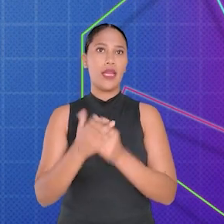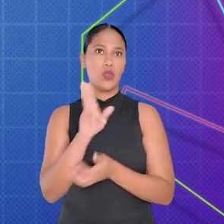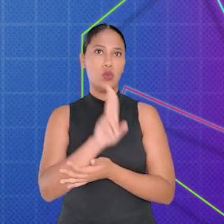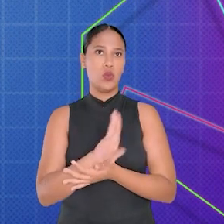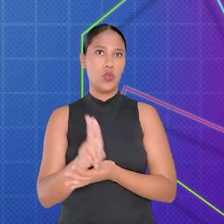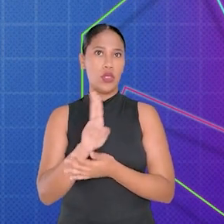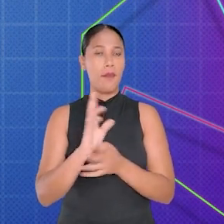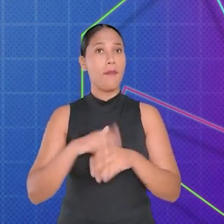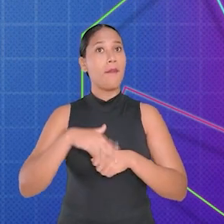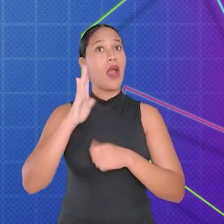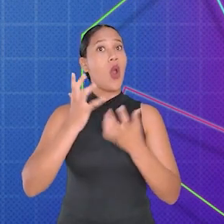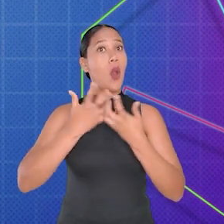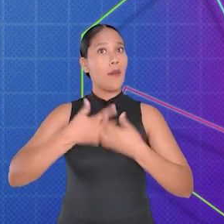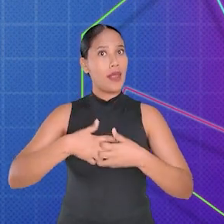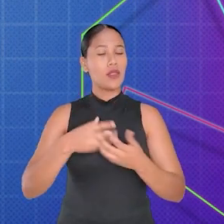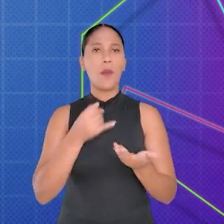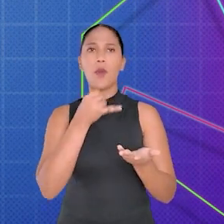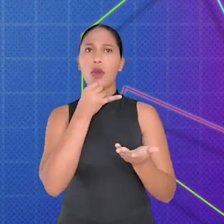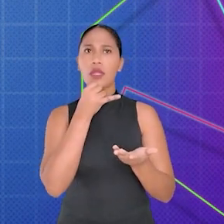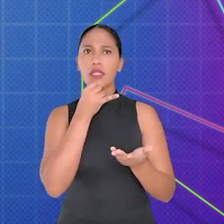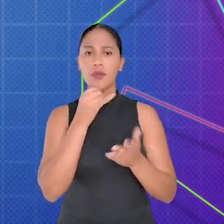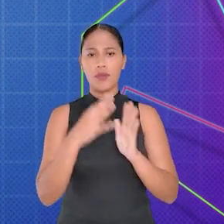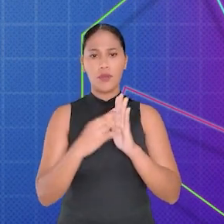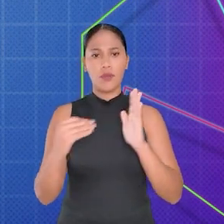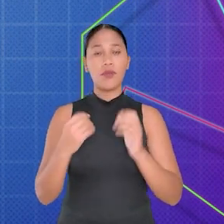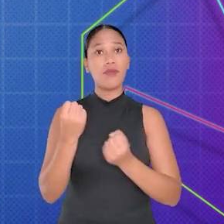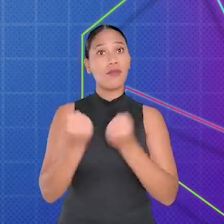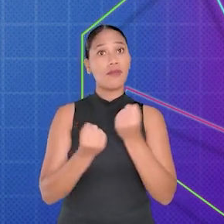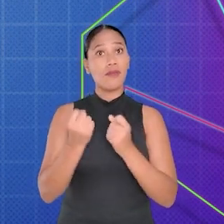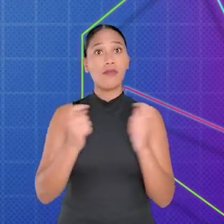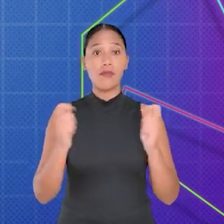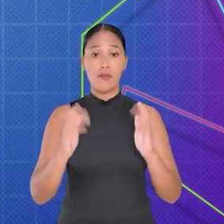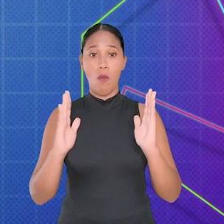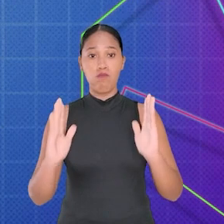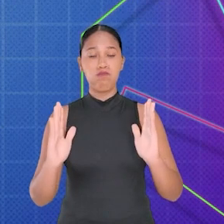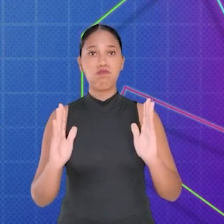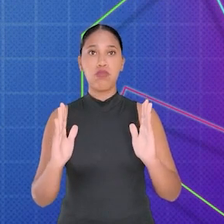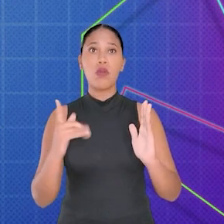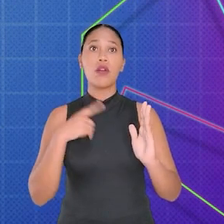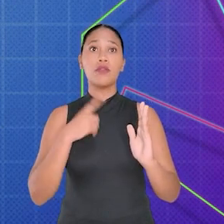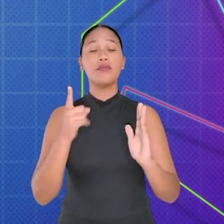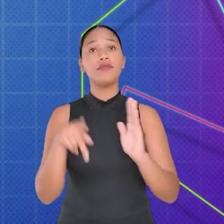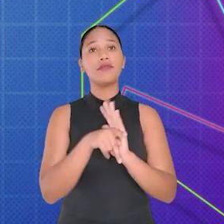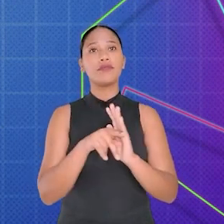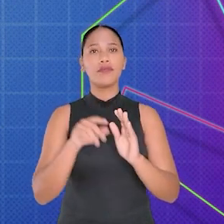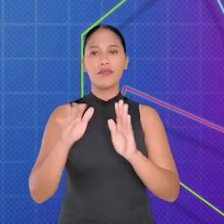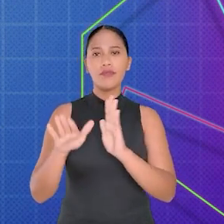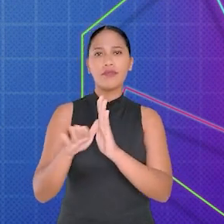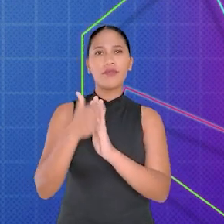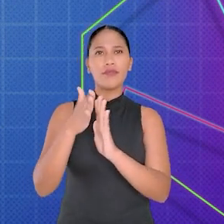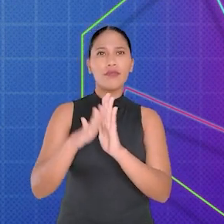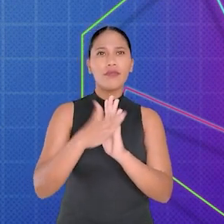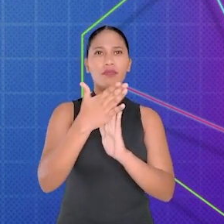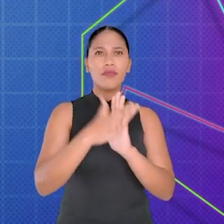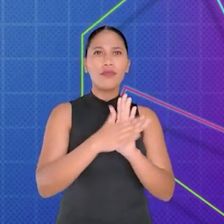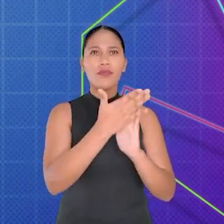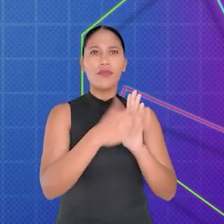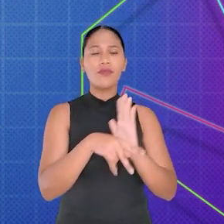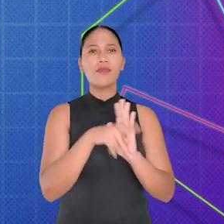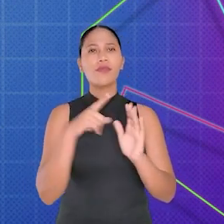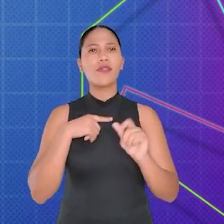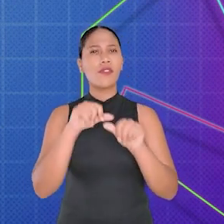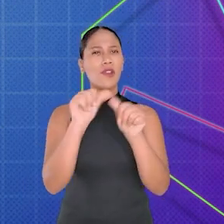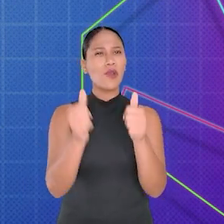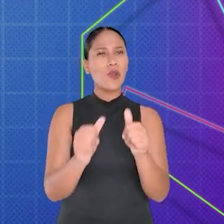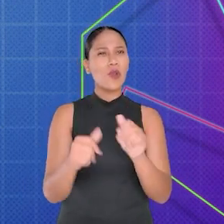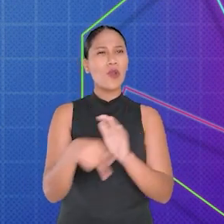de um carro real. As primitivas também são uma maneira conveniente de padronizar as dimensões e proporções em um modelo 3D. Por